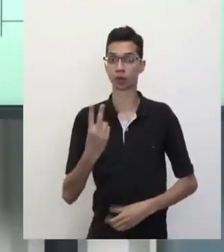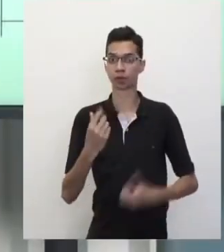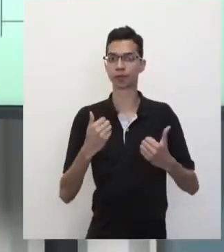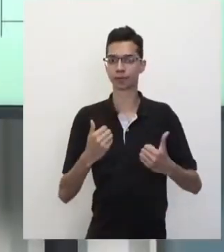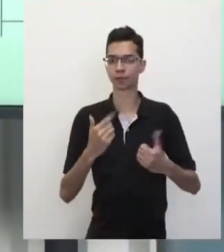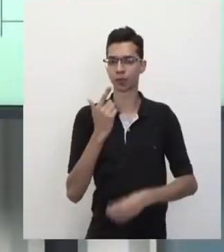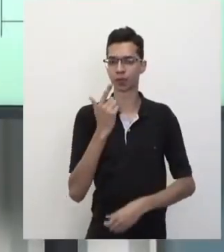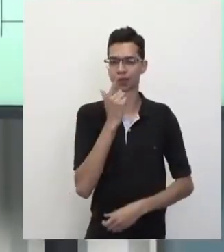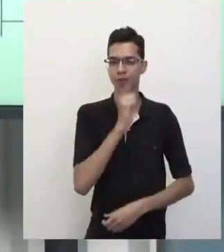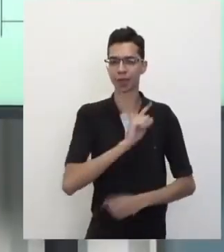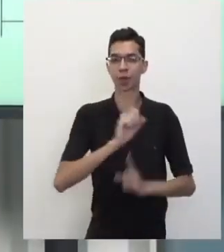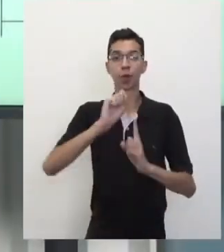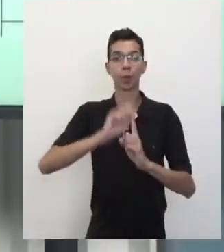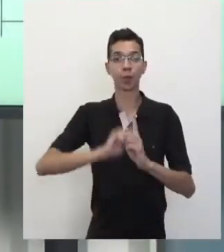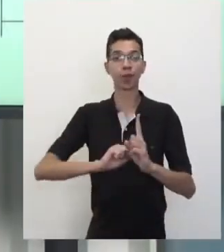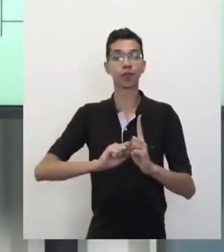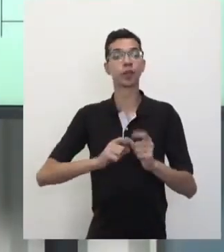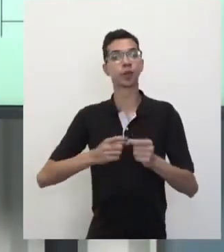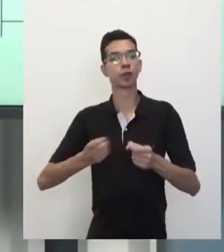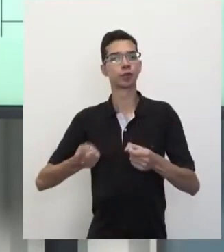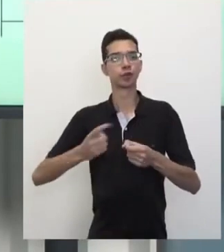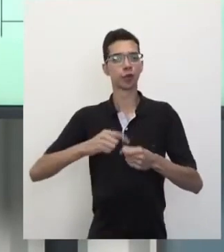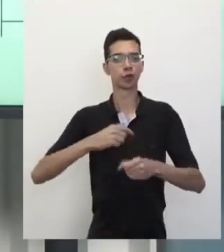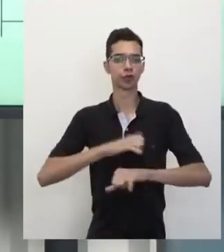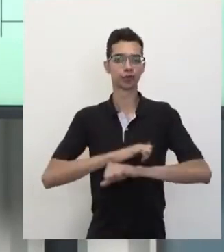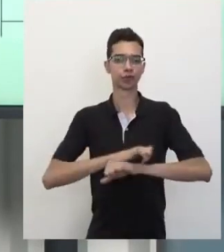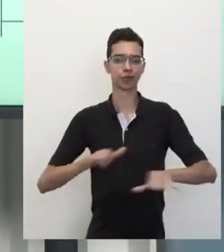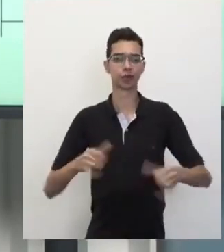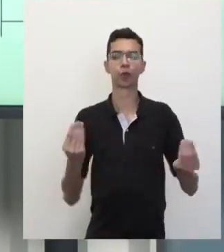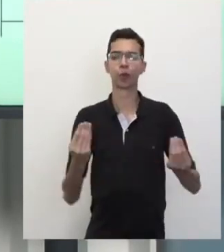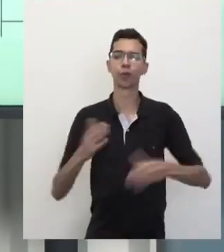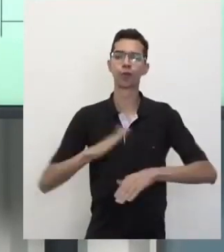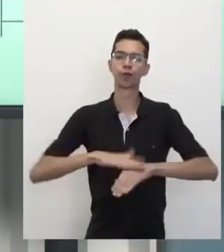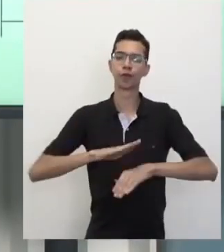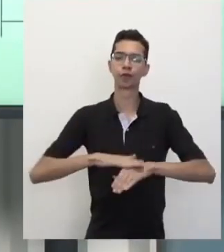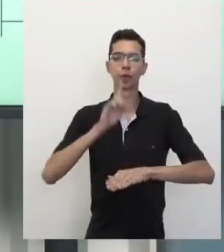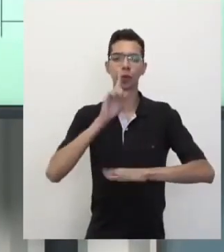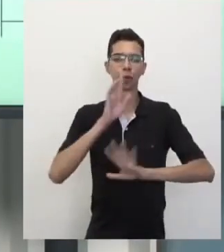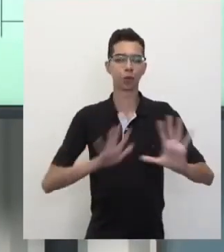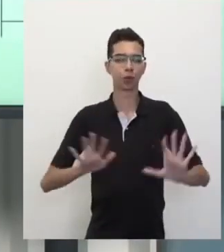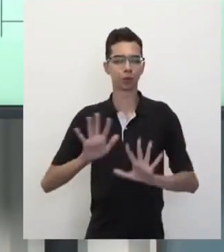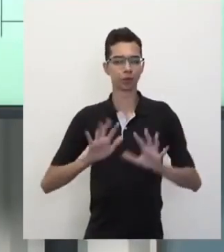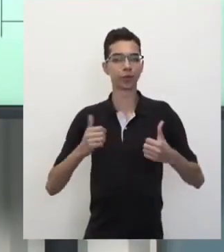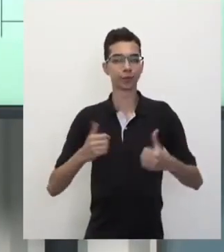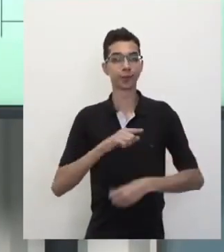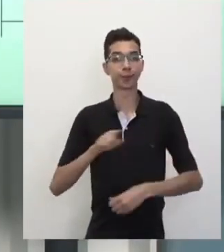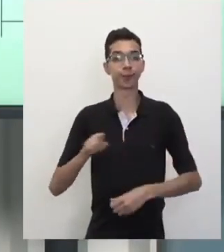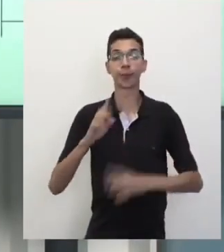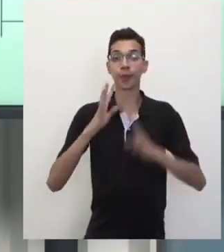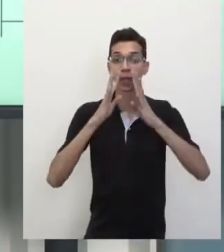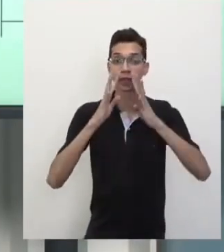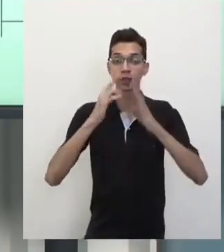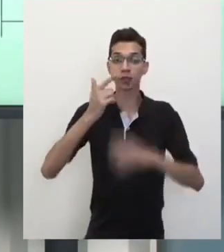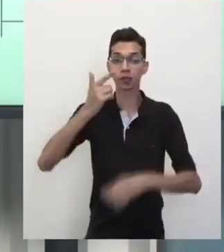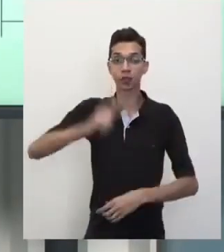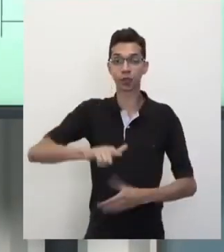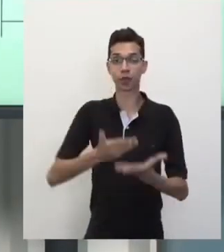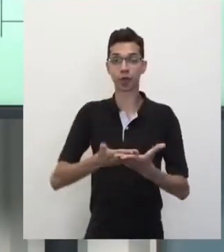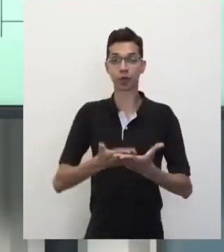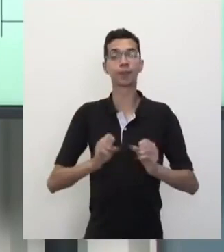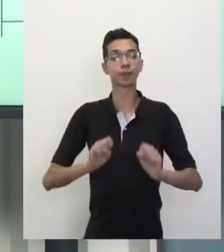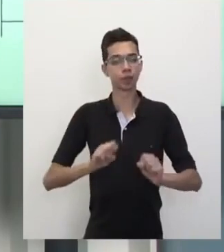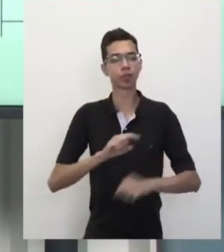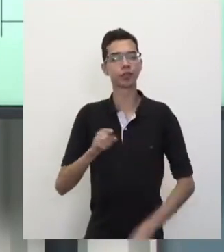daqui um mês para dizer para você como que faz isso com mais cautela. Então, vocês podem reassistir essa aula e tentar fazer de novo, tá